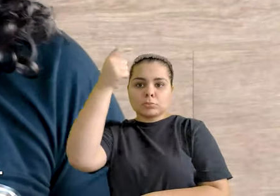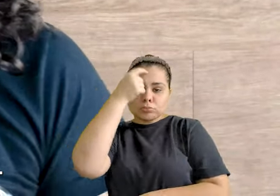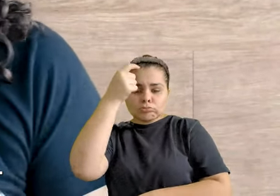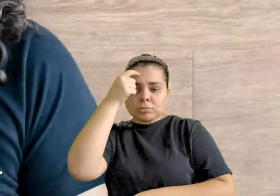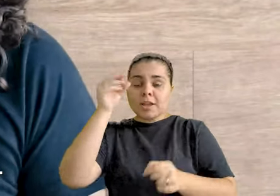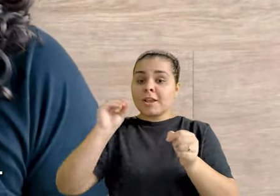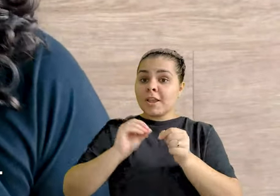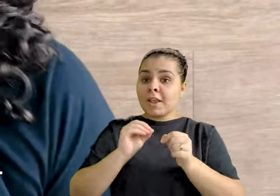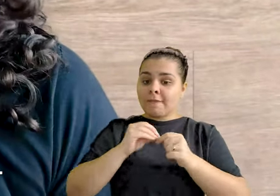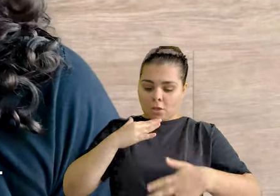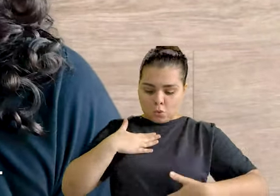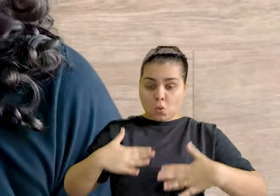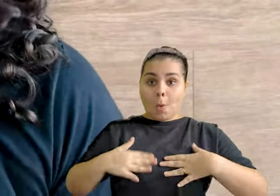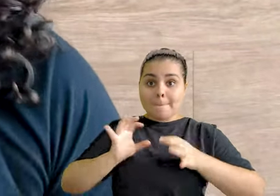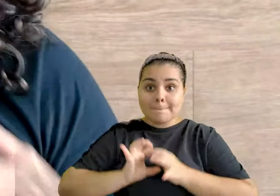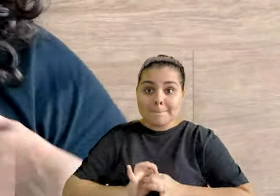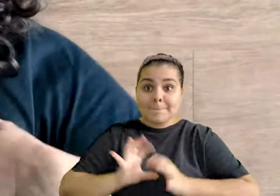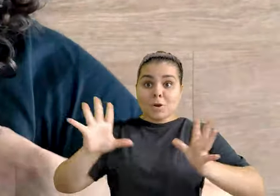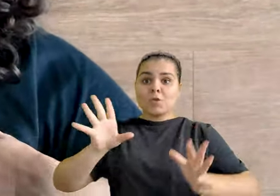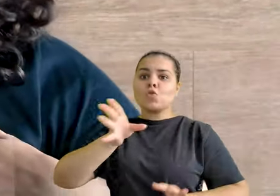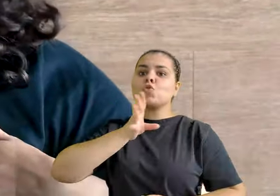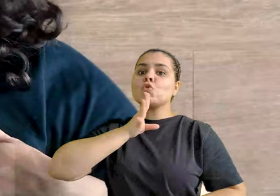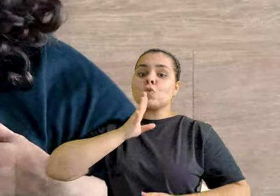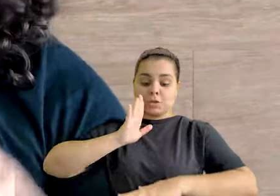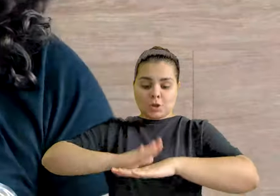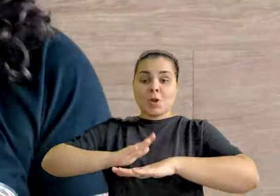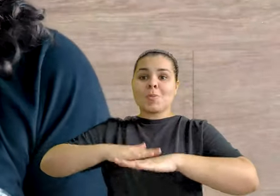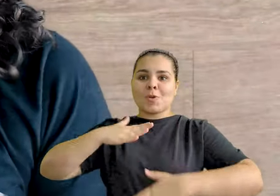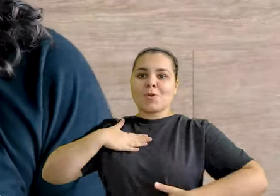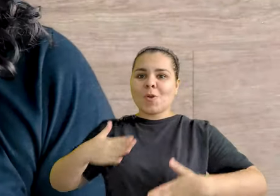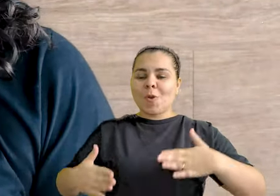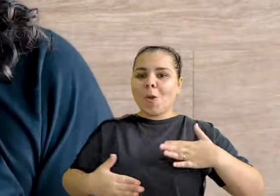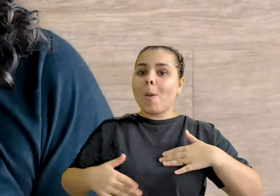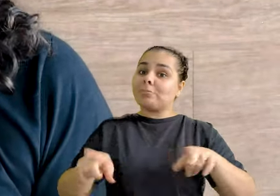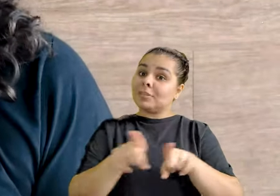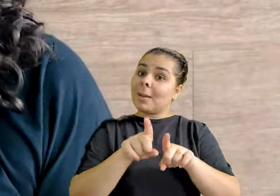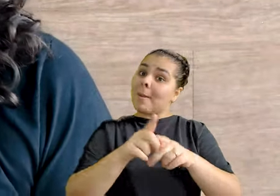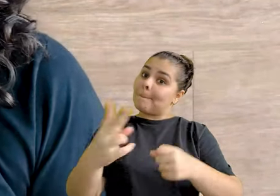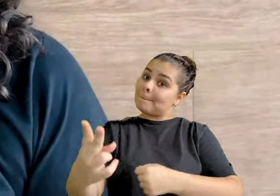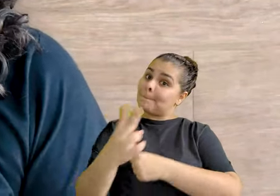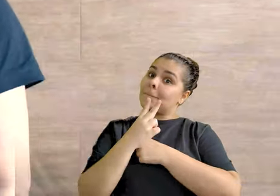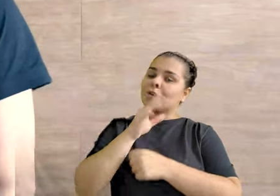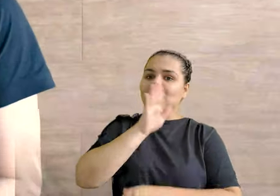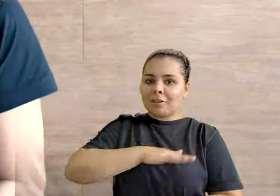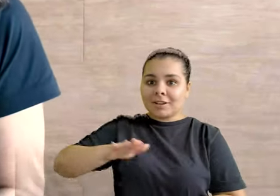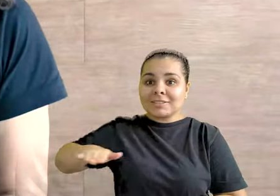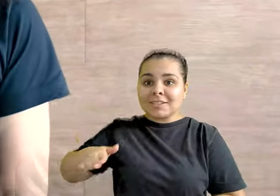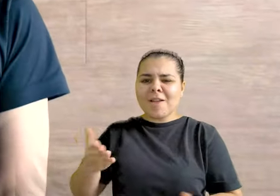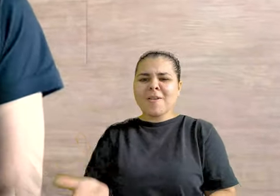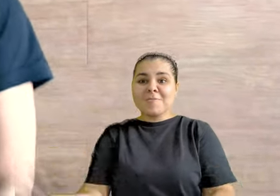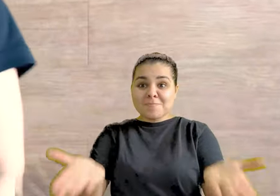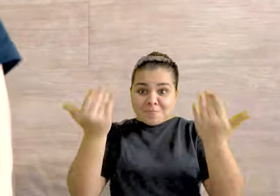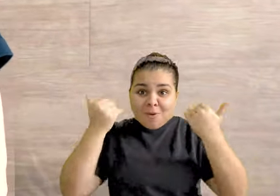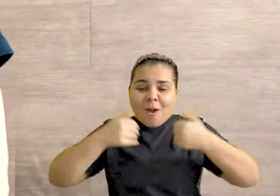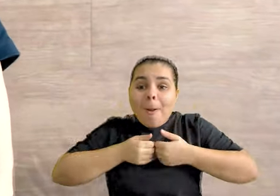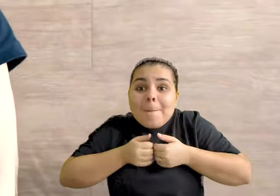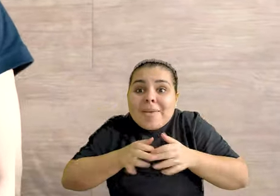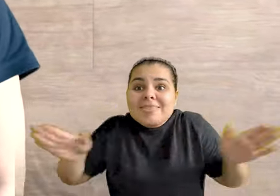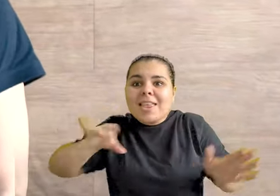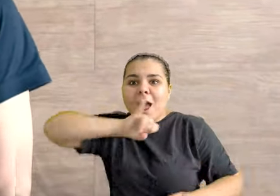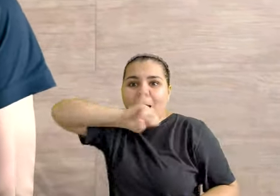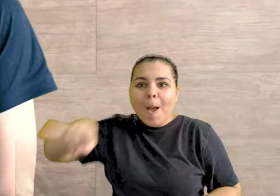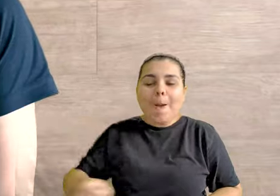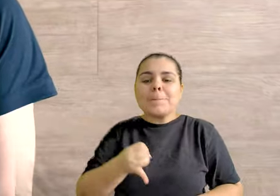uma boa autonomia do corpo. Conhecer o seu corpinho também protege a criança. Bora ampliar